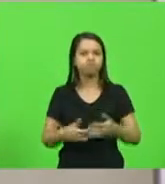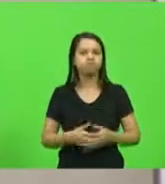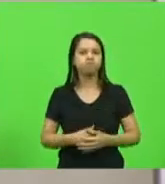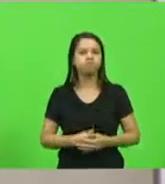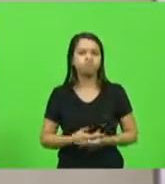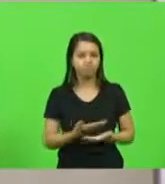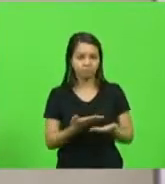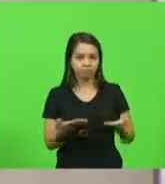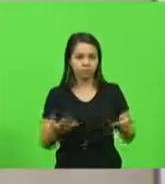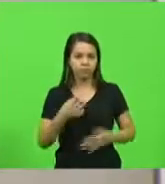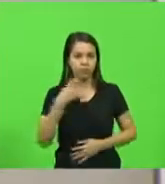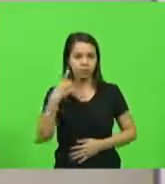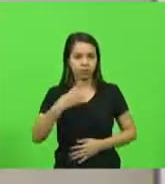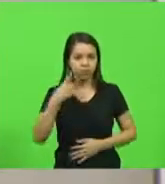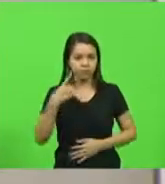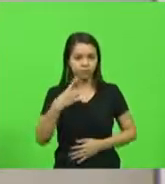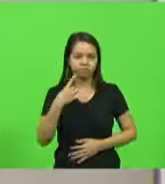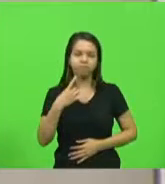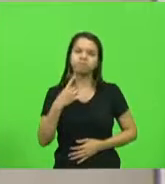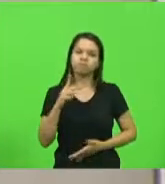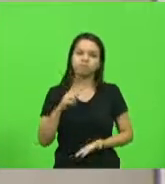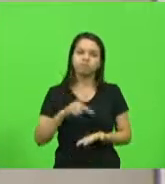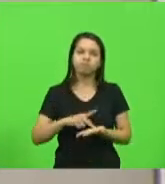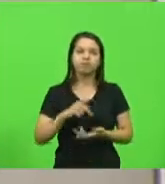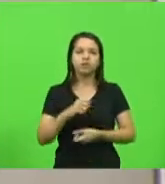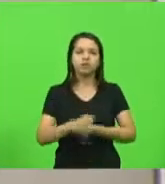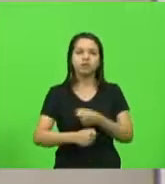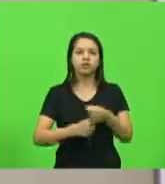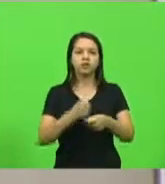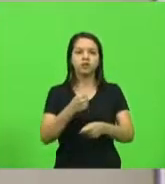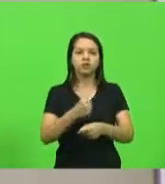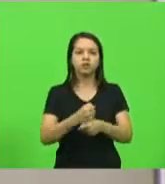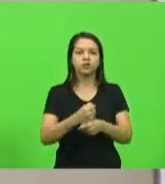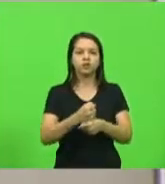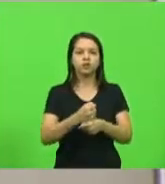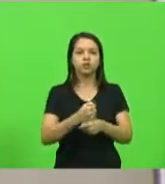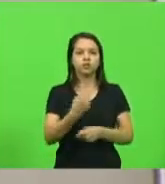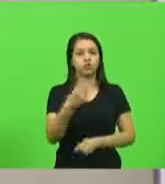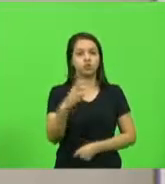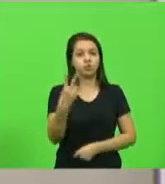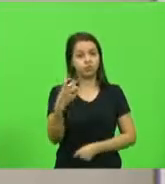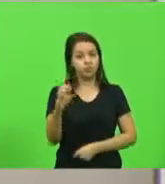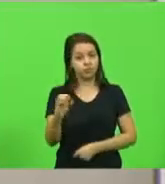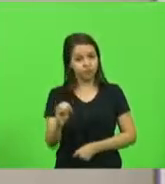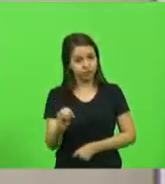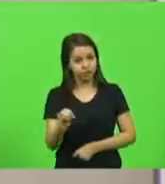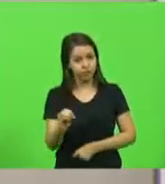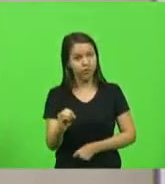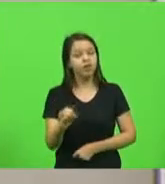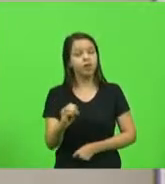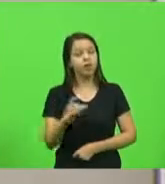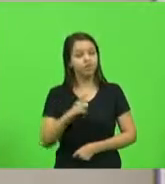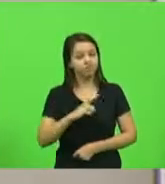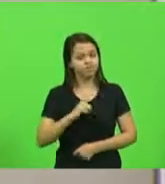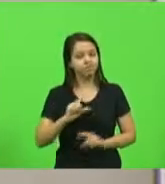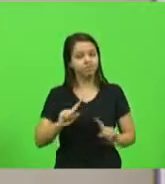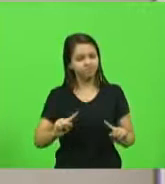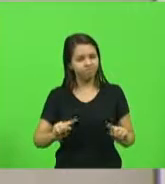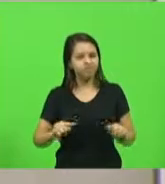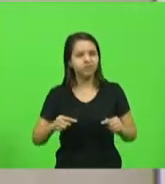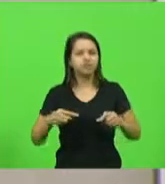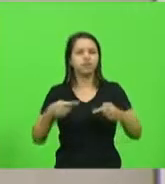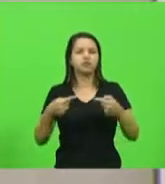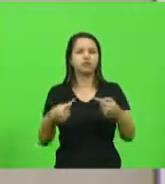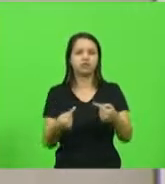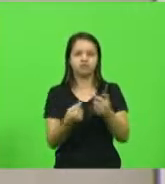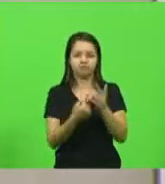deputados, verdadeiramente o ano de 2020 nos trouxe grandes desafios, quer